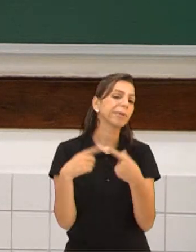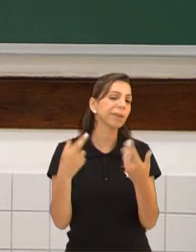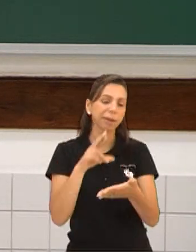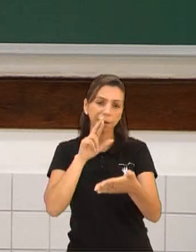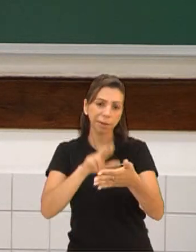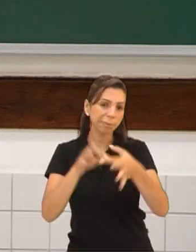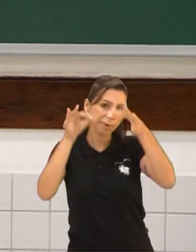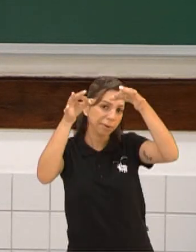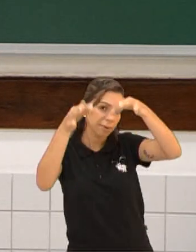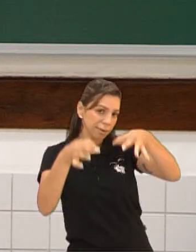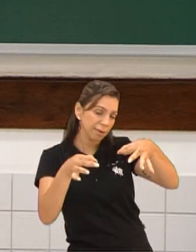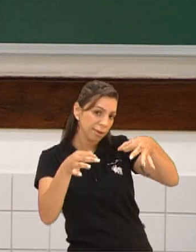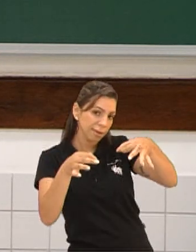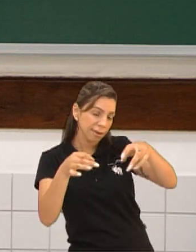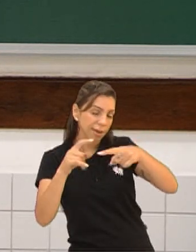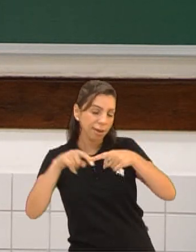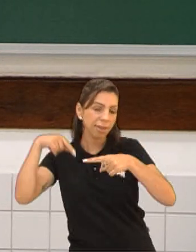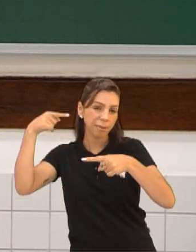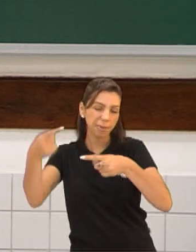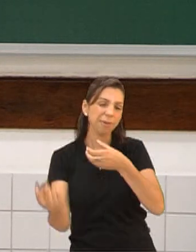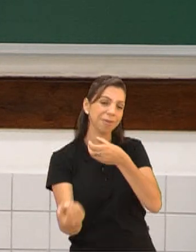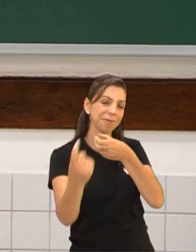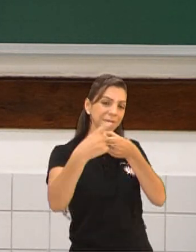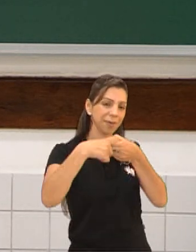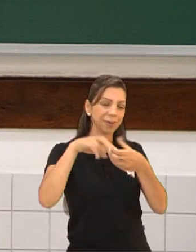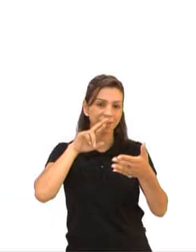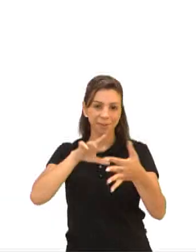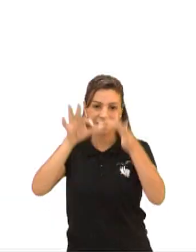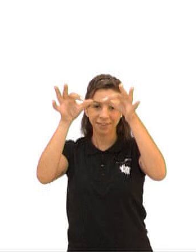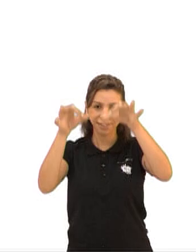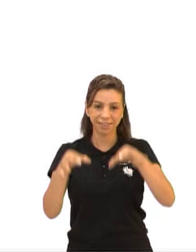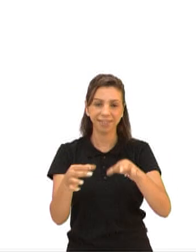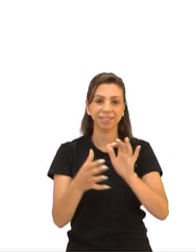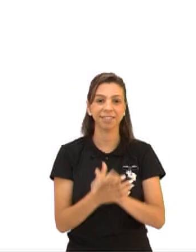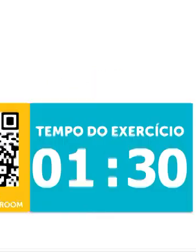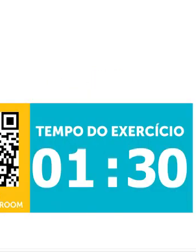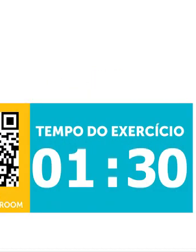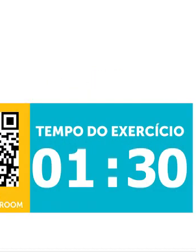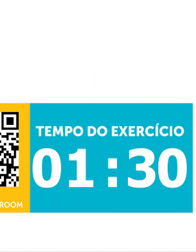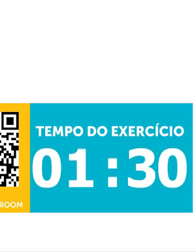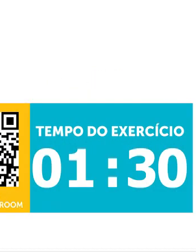que você marcou está correta, e daqui a pouco eu volto com a alternativa correta.